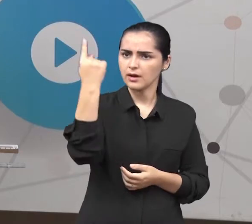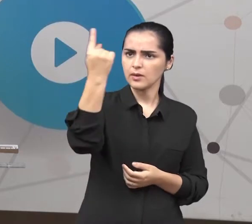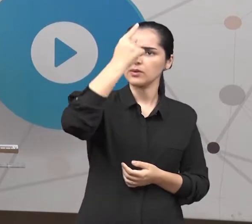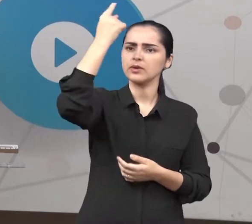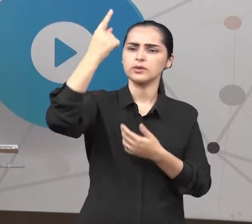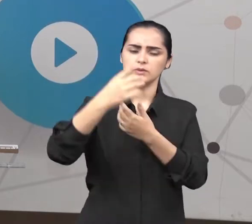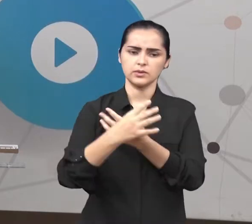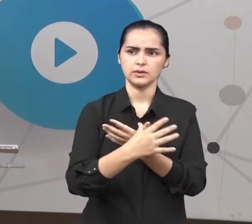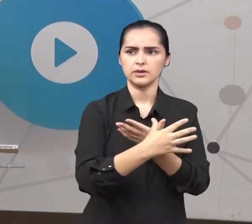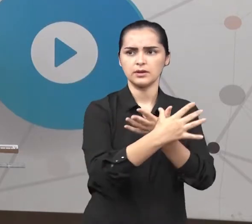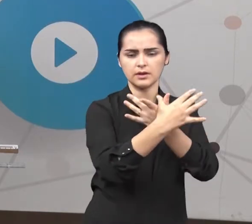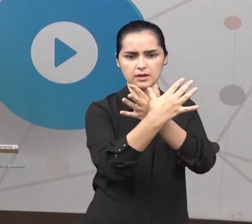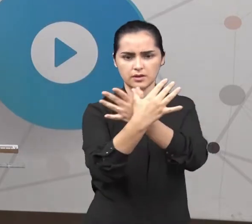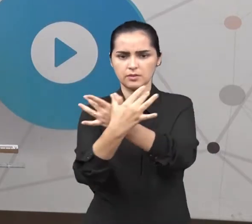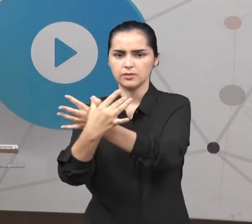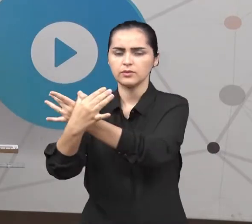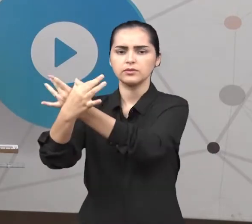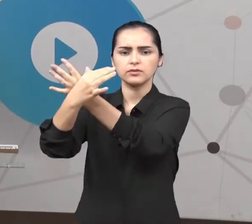voando.